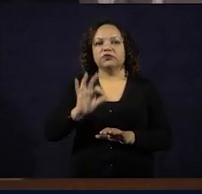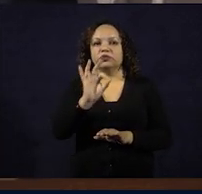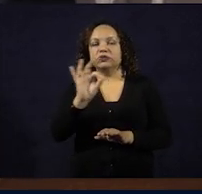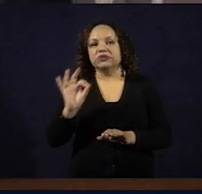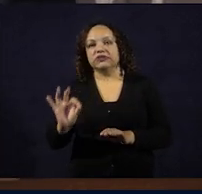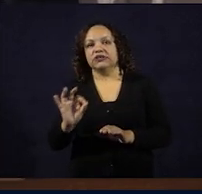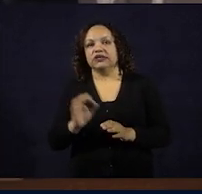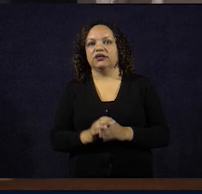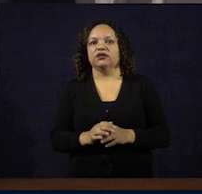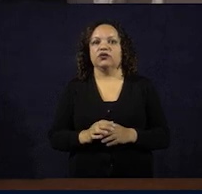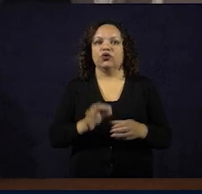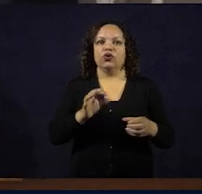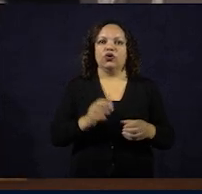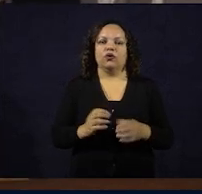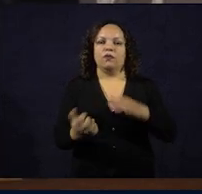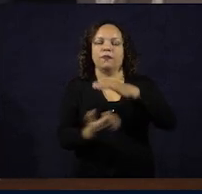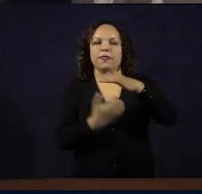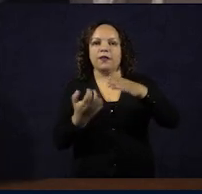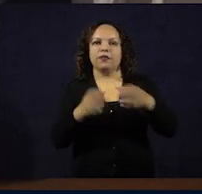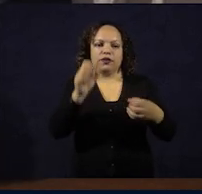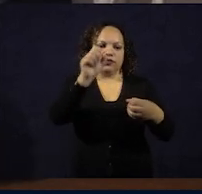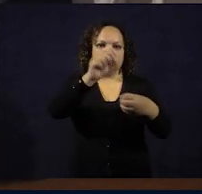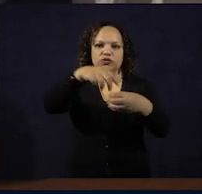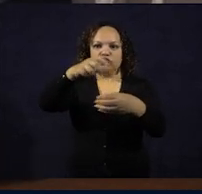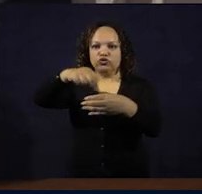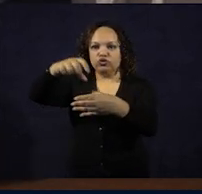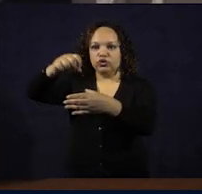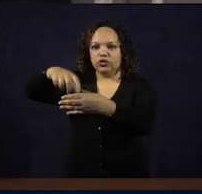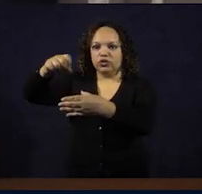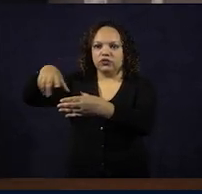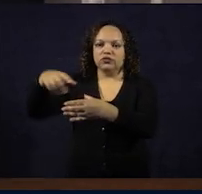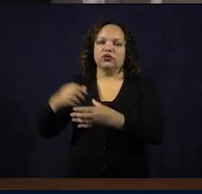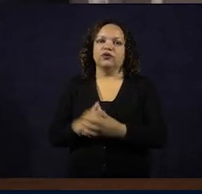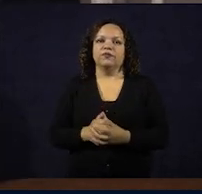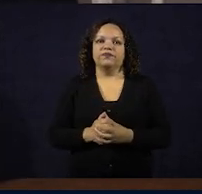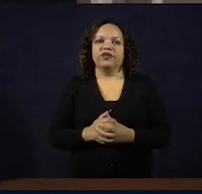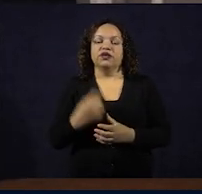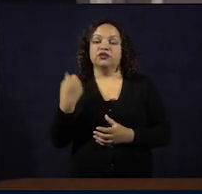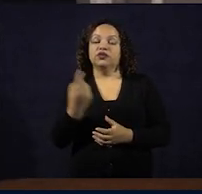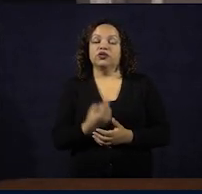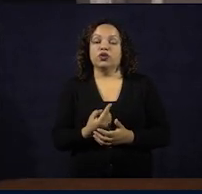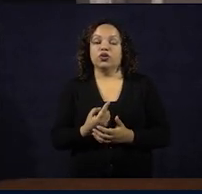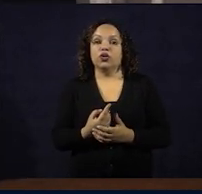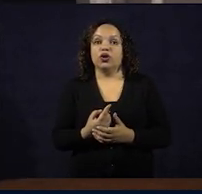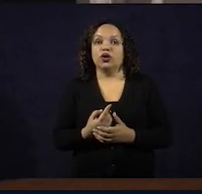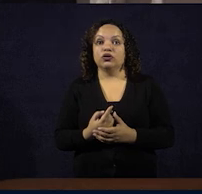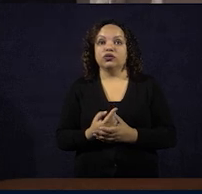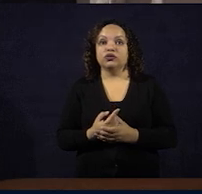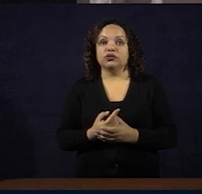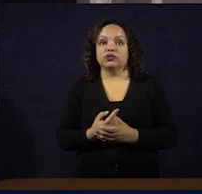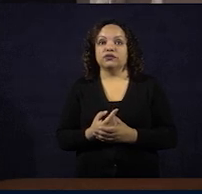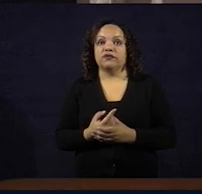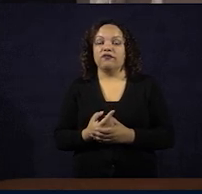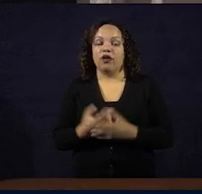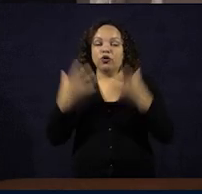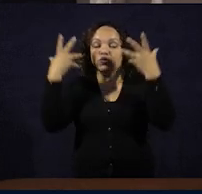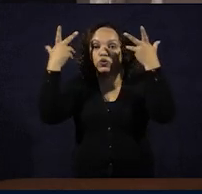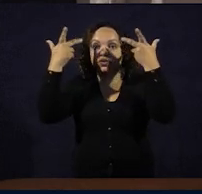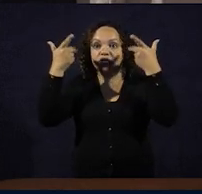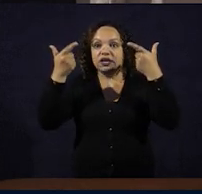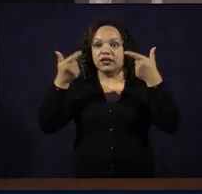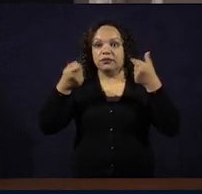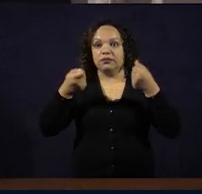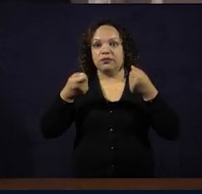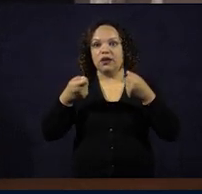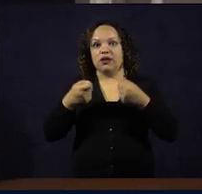grãos essencialmente só commod vamos dizer assim e se a gente coloca as de proteína animal